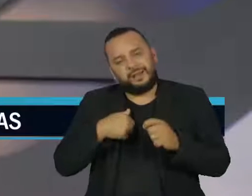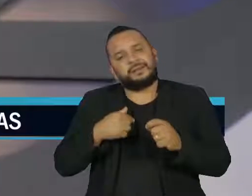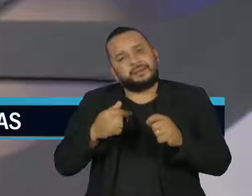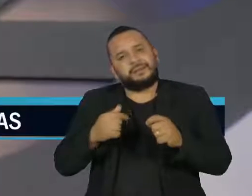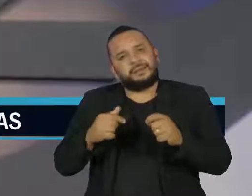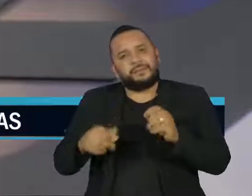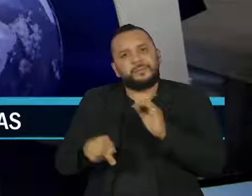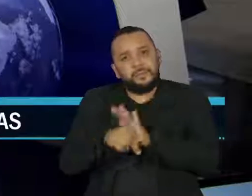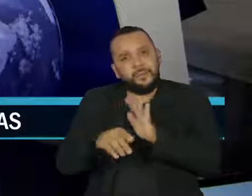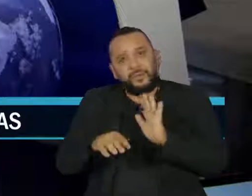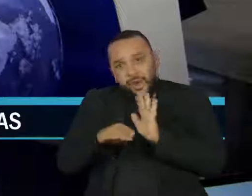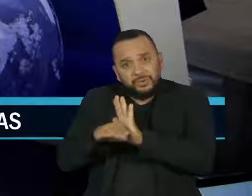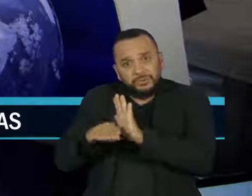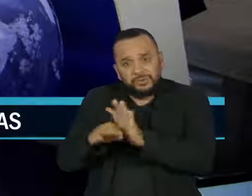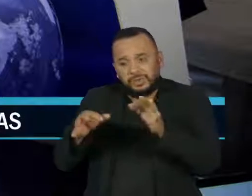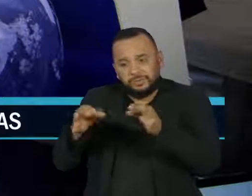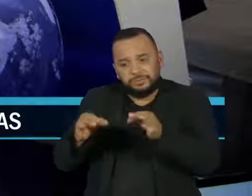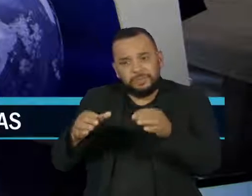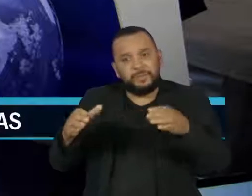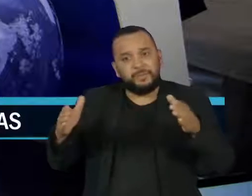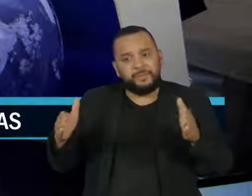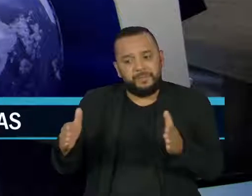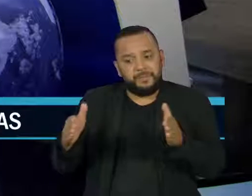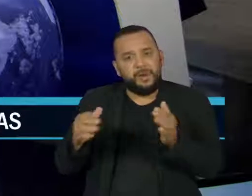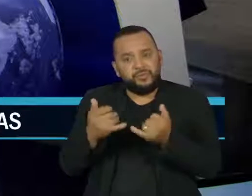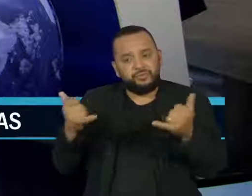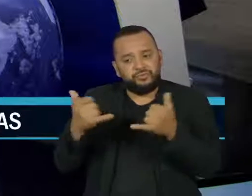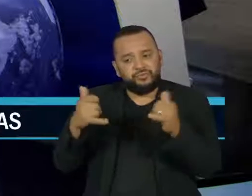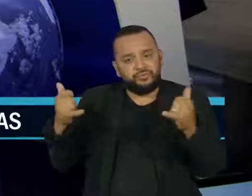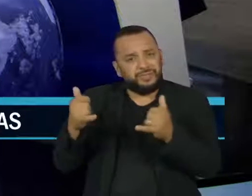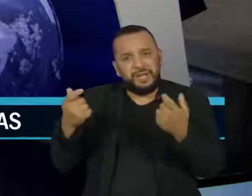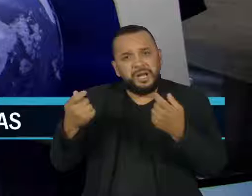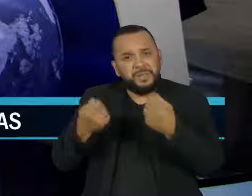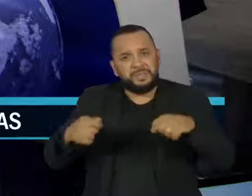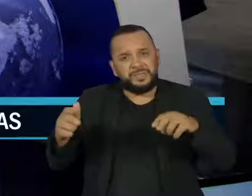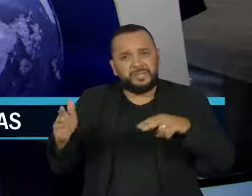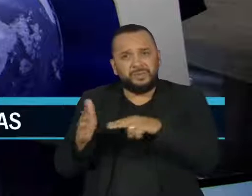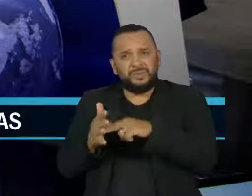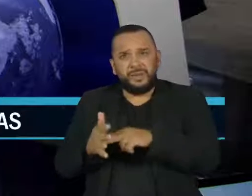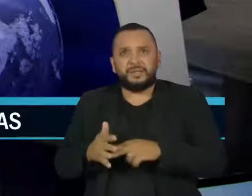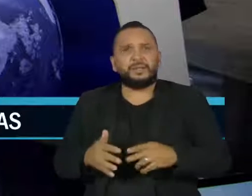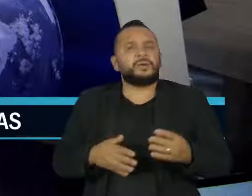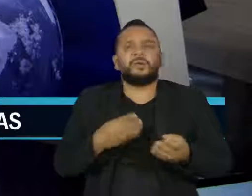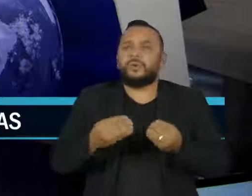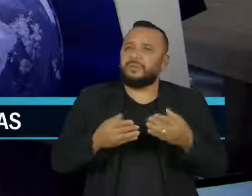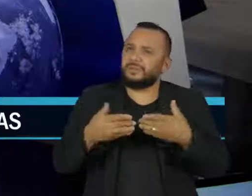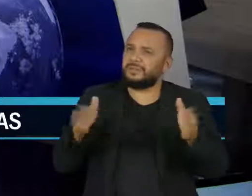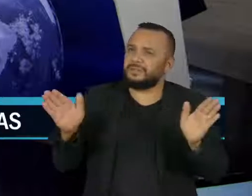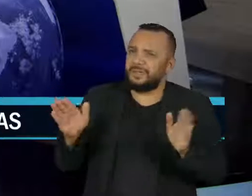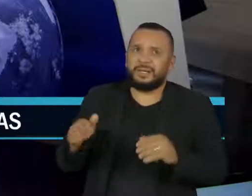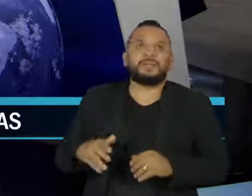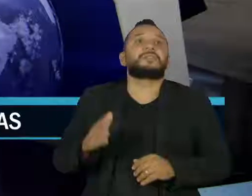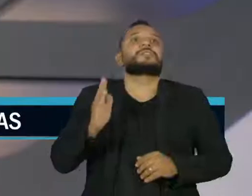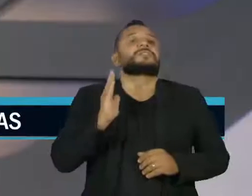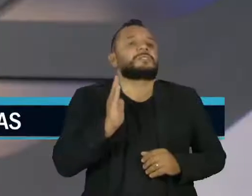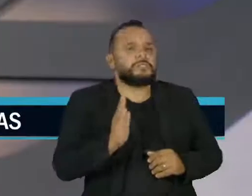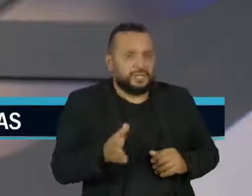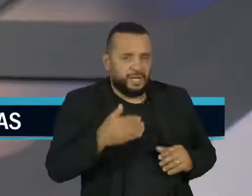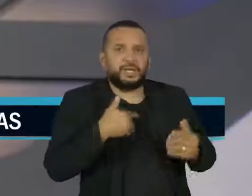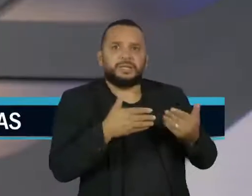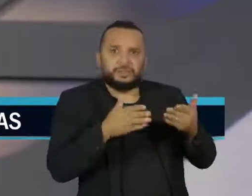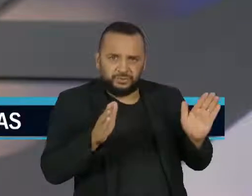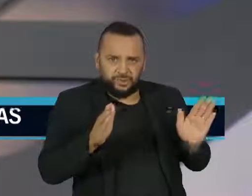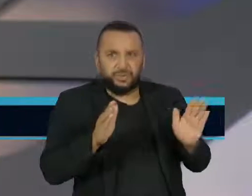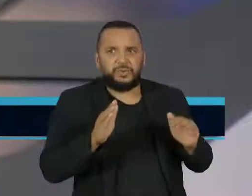na tomada. E qual que é a prioridade? Porque o potencial existe, é fato. A prioridade para avançarmos? Não, já está avançando. Na verdade, a prioridade é ter